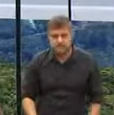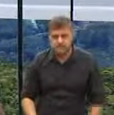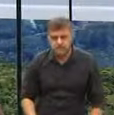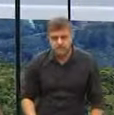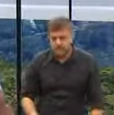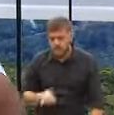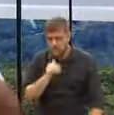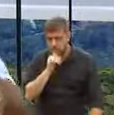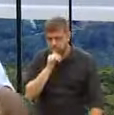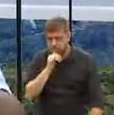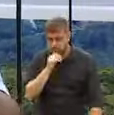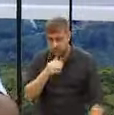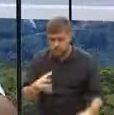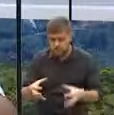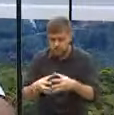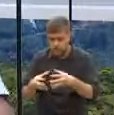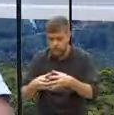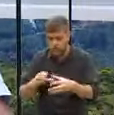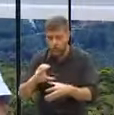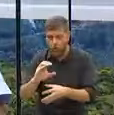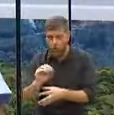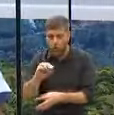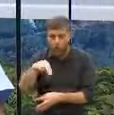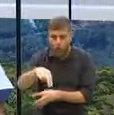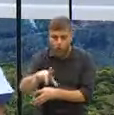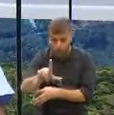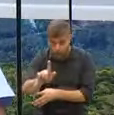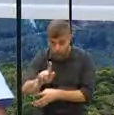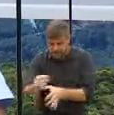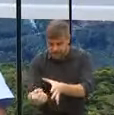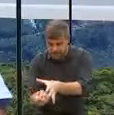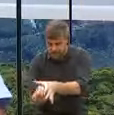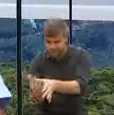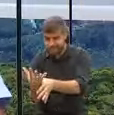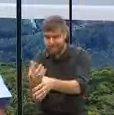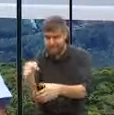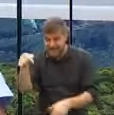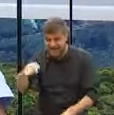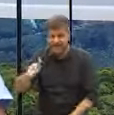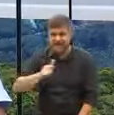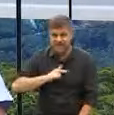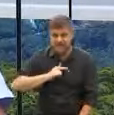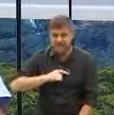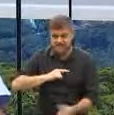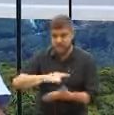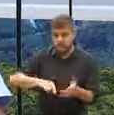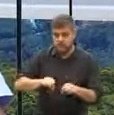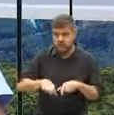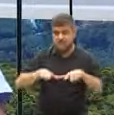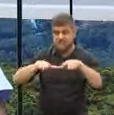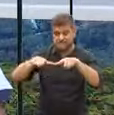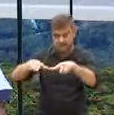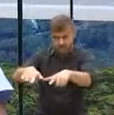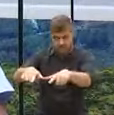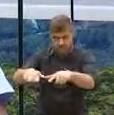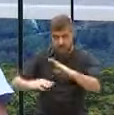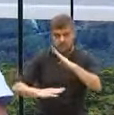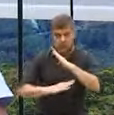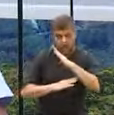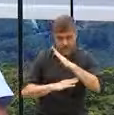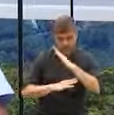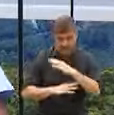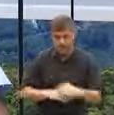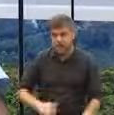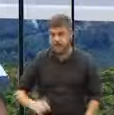vamos dizer assim, ela se estabelece, aí, primeiramente, ela tem que ter um certificado aqui pela Câmara, e ela vai através